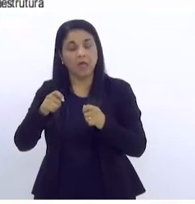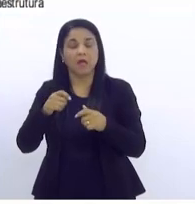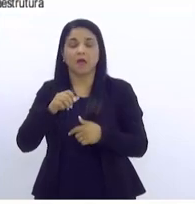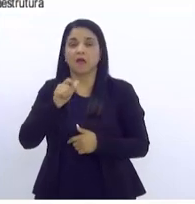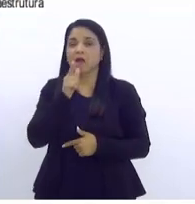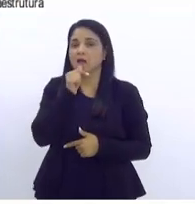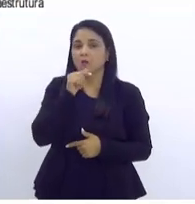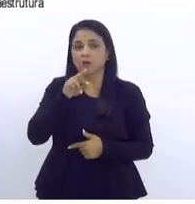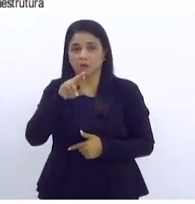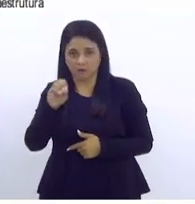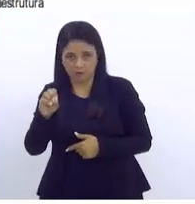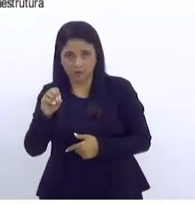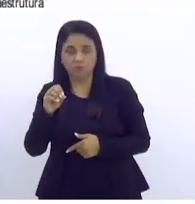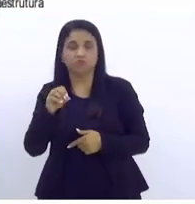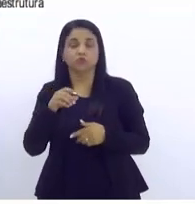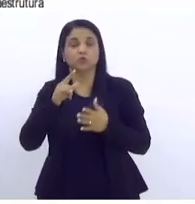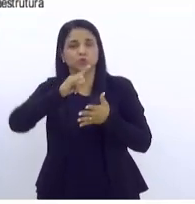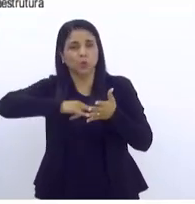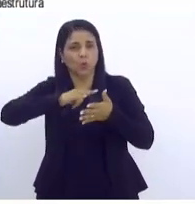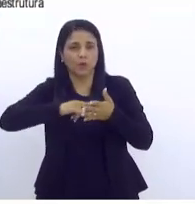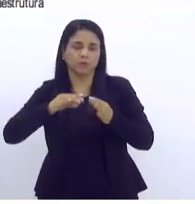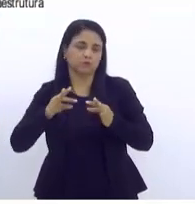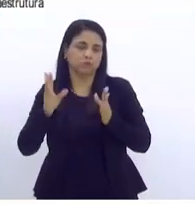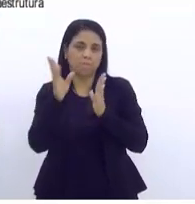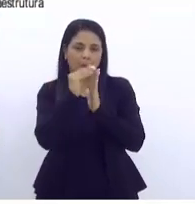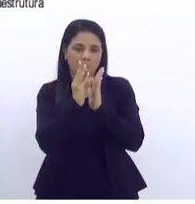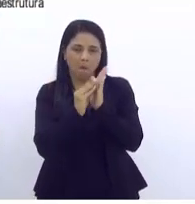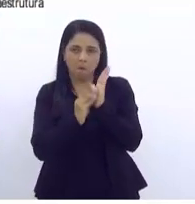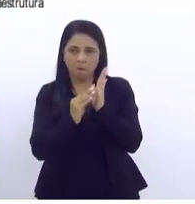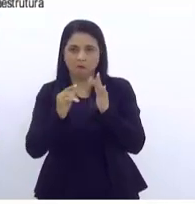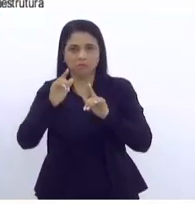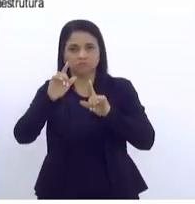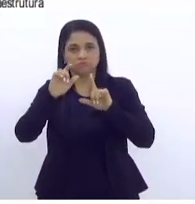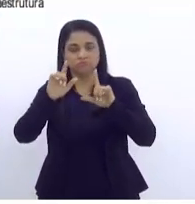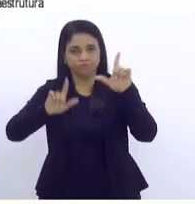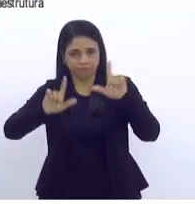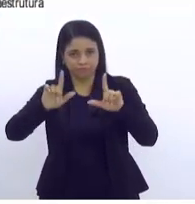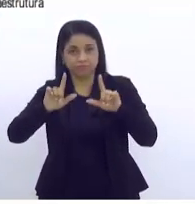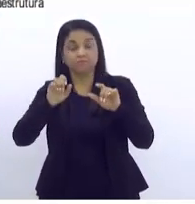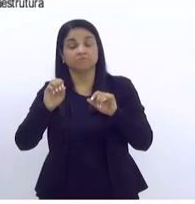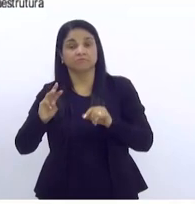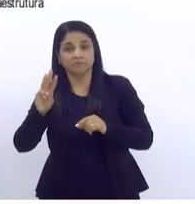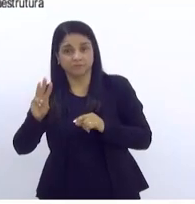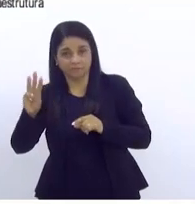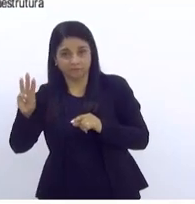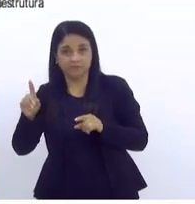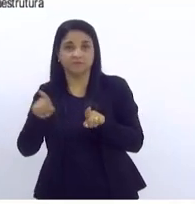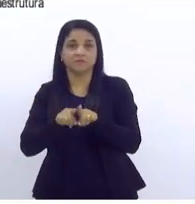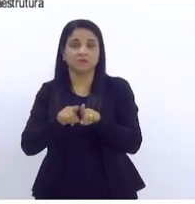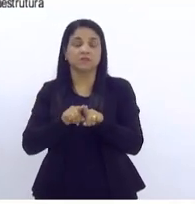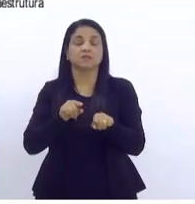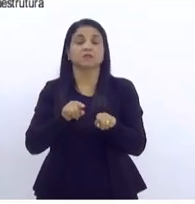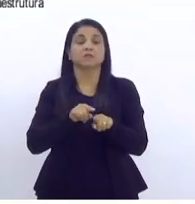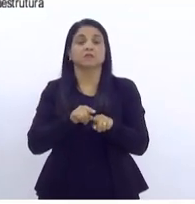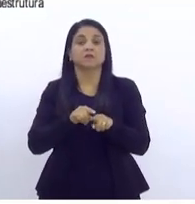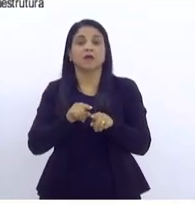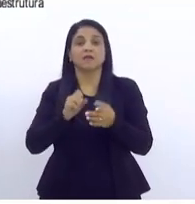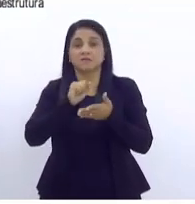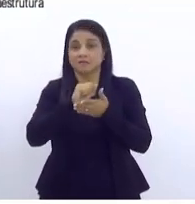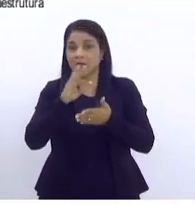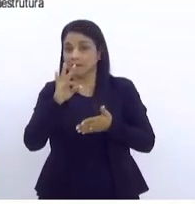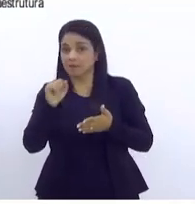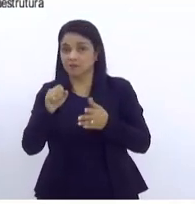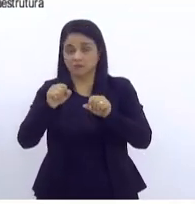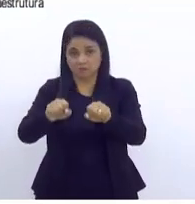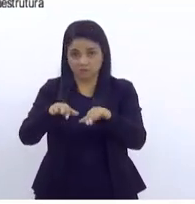águas e os documentos estão todos lá né Eh para ver os debates né as atas de audiências públicas e como é que